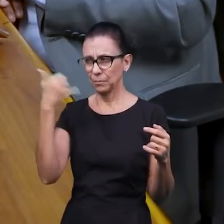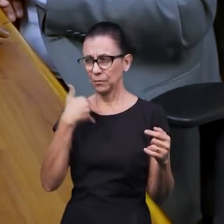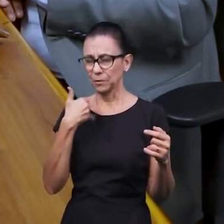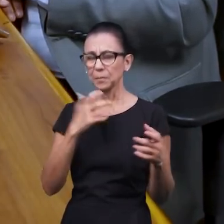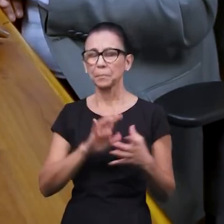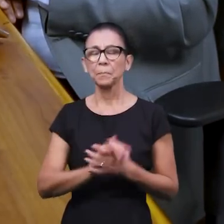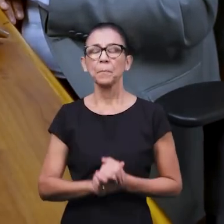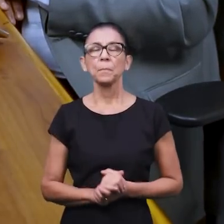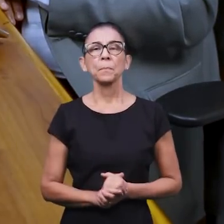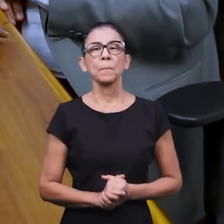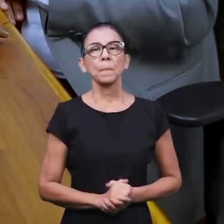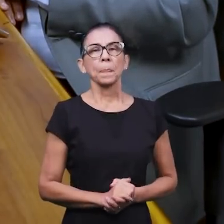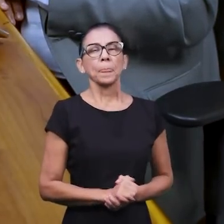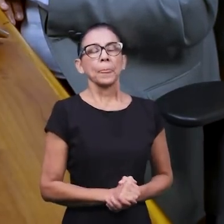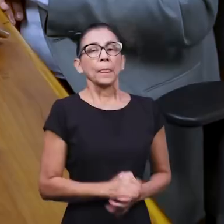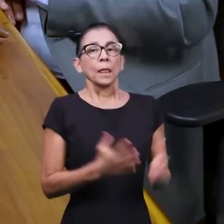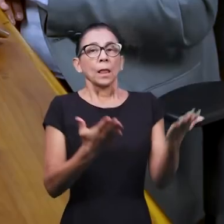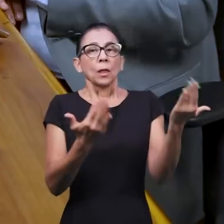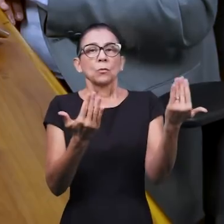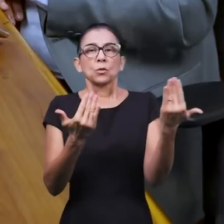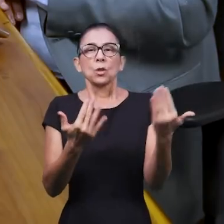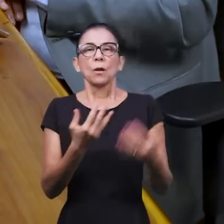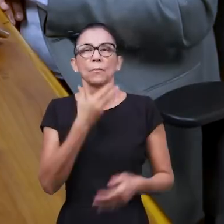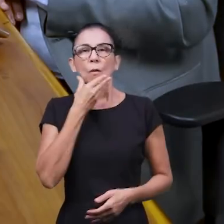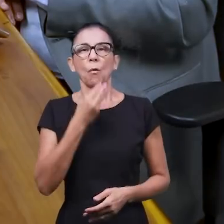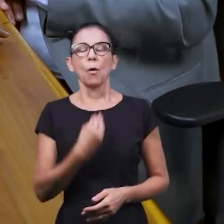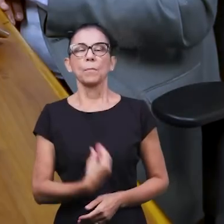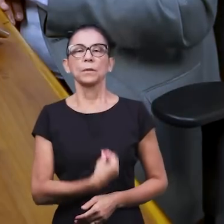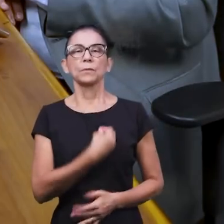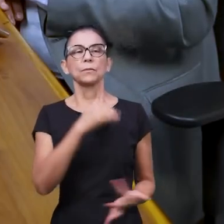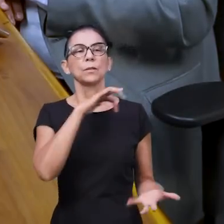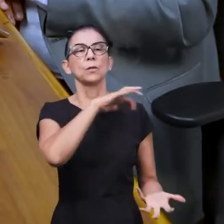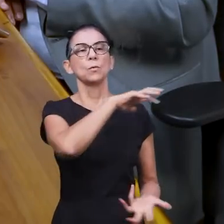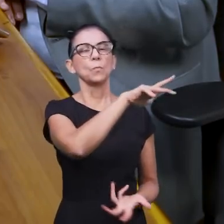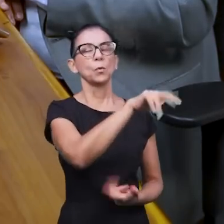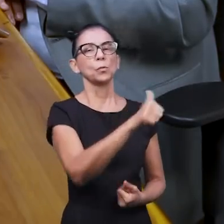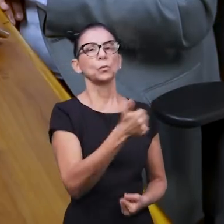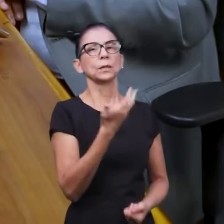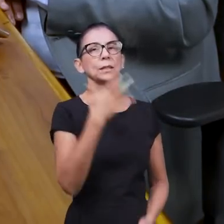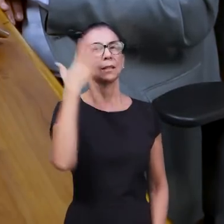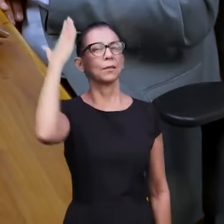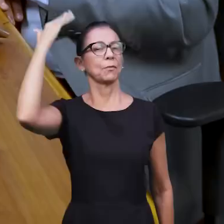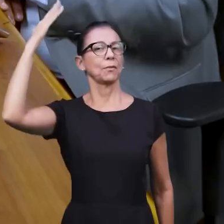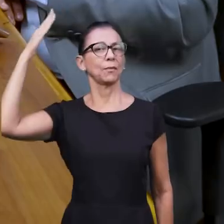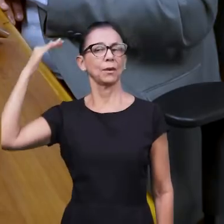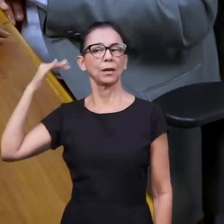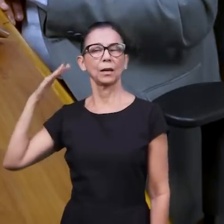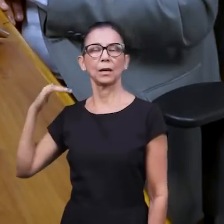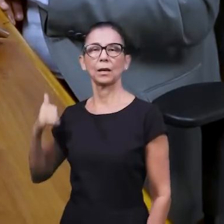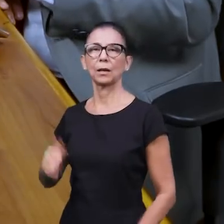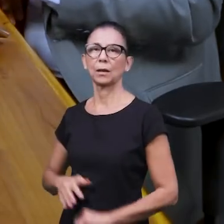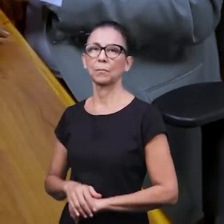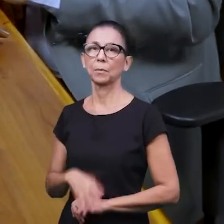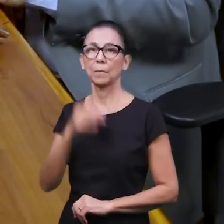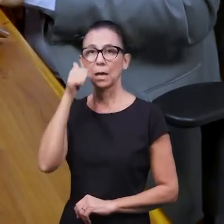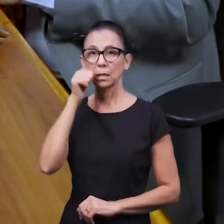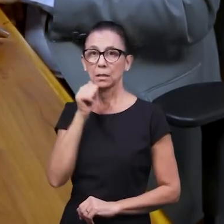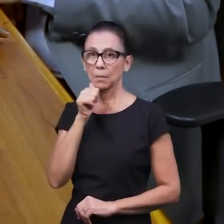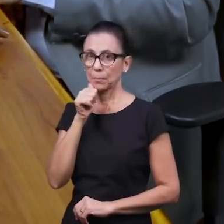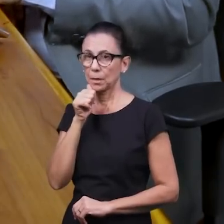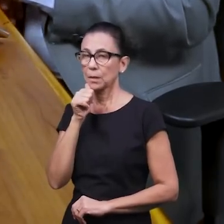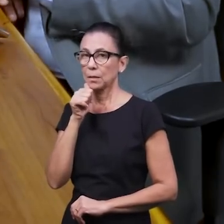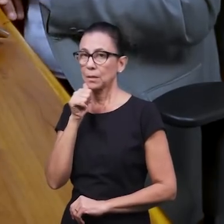Tá. O rapaz, que ele tinha uma vida mundana, né? Queria ser famoso aí no mundo aí fora aí, mas a mãe dele orava por